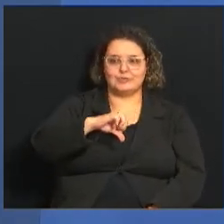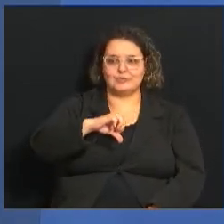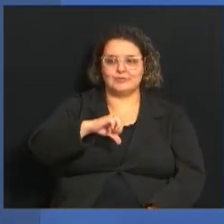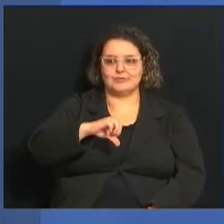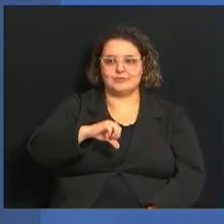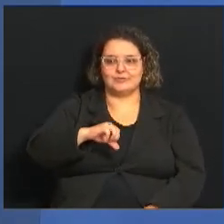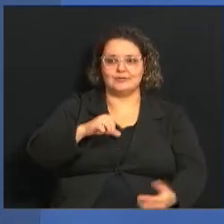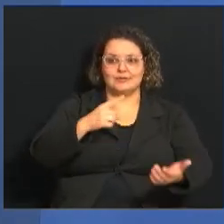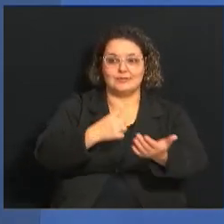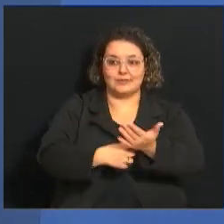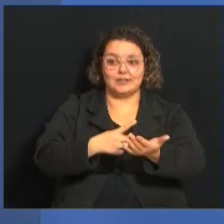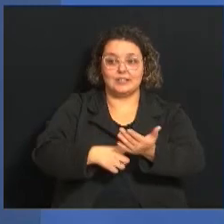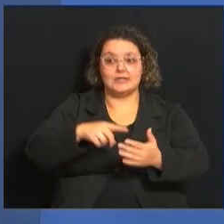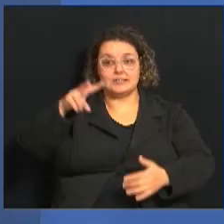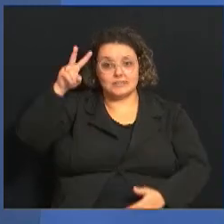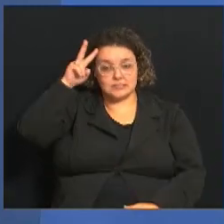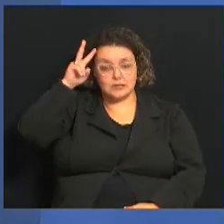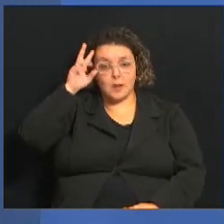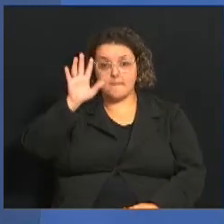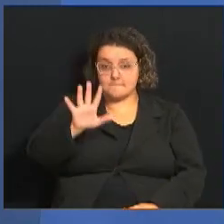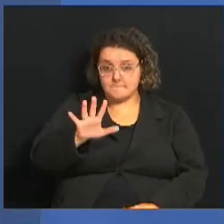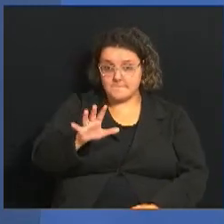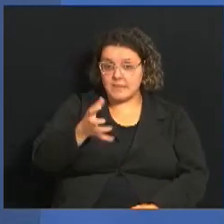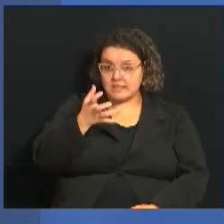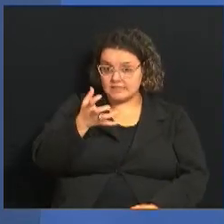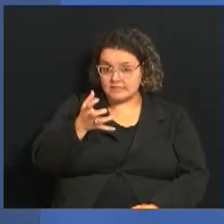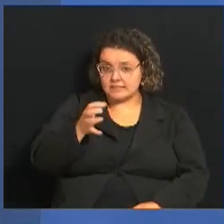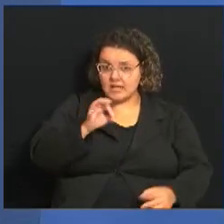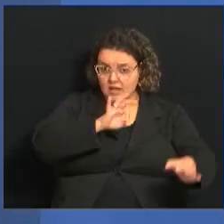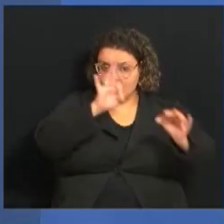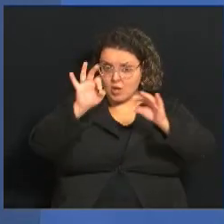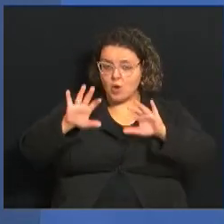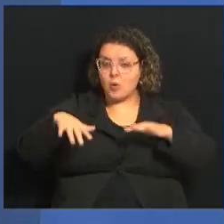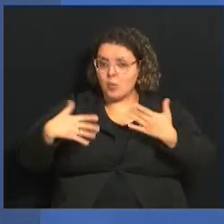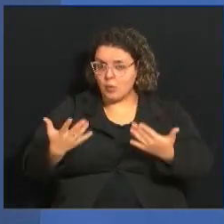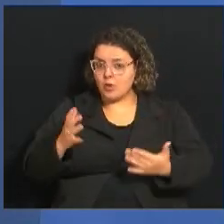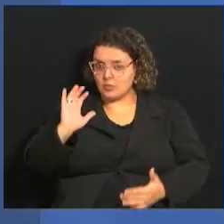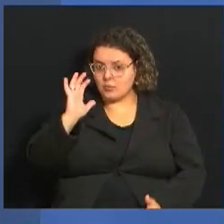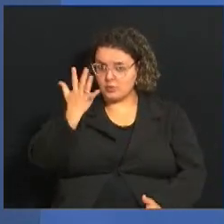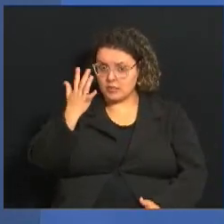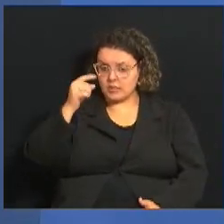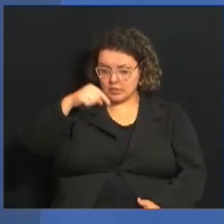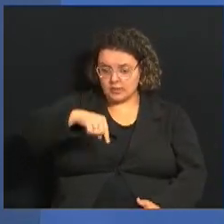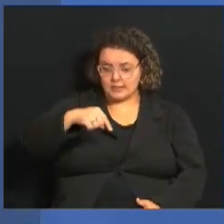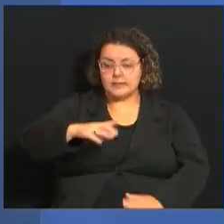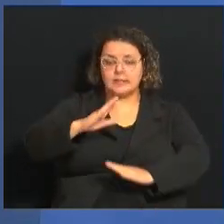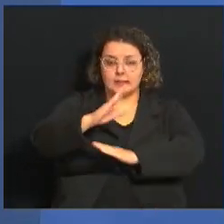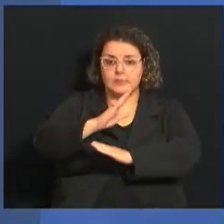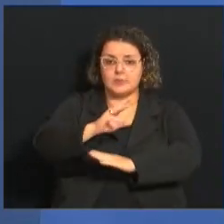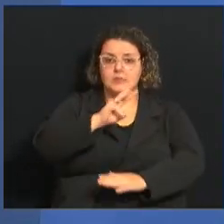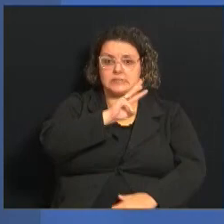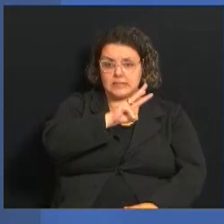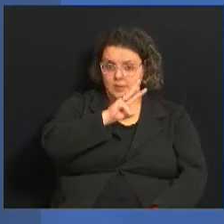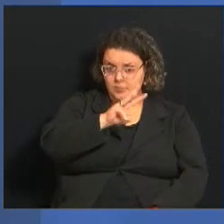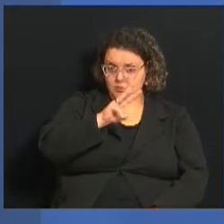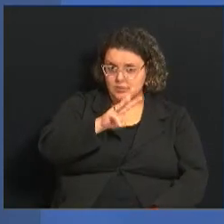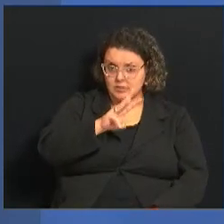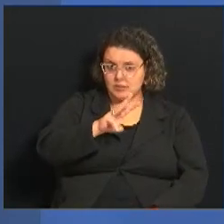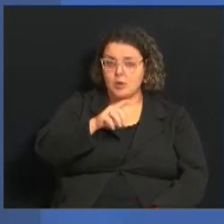de segunda-feira. Mas se você quer conferir quais são os acontecimentos da casa, você vai lá no site